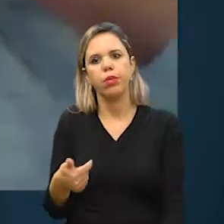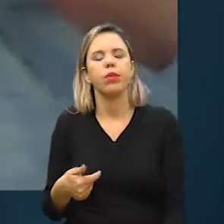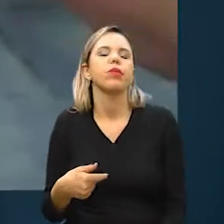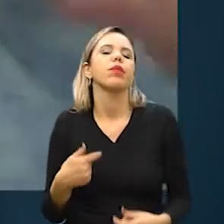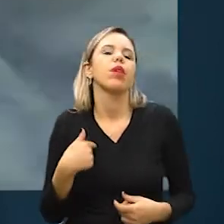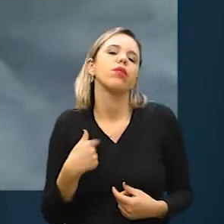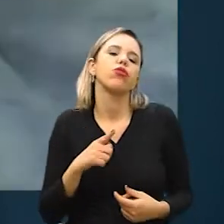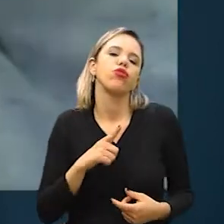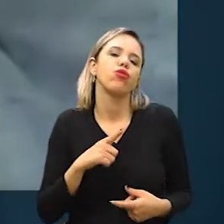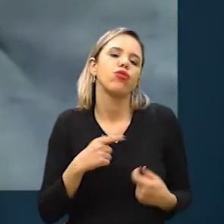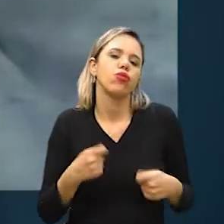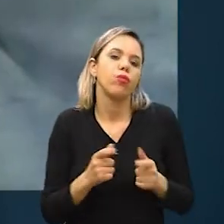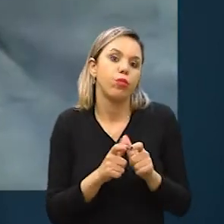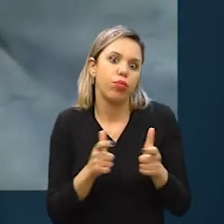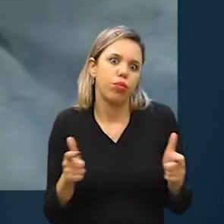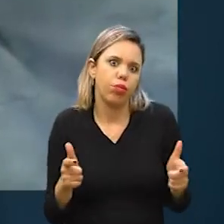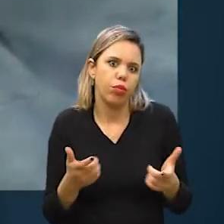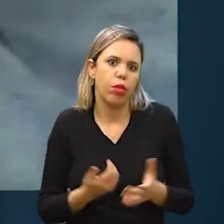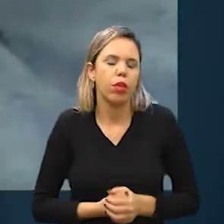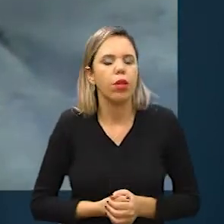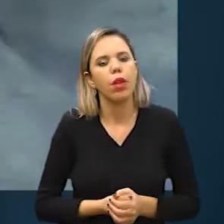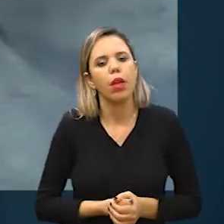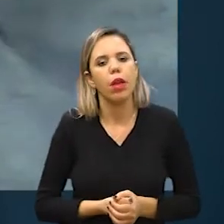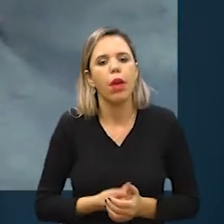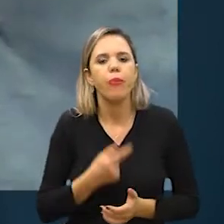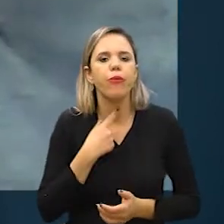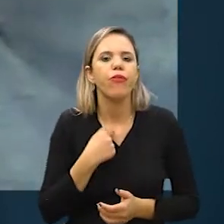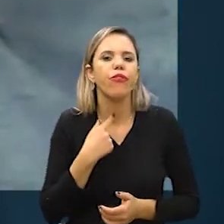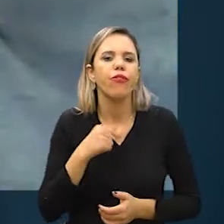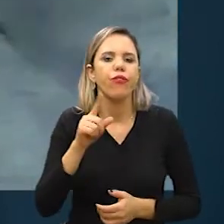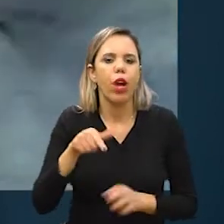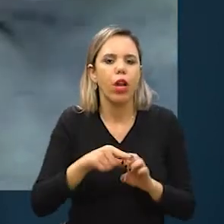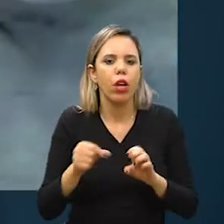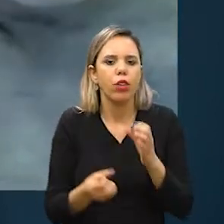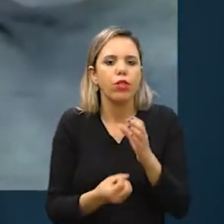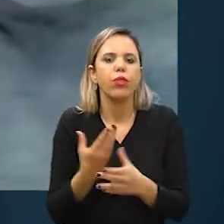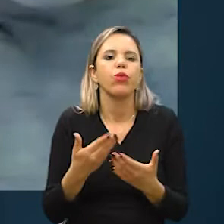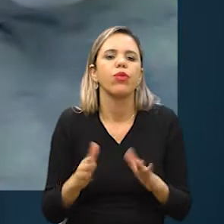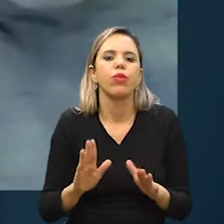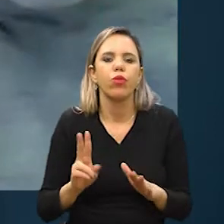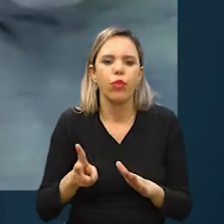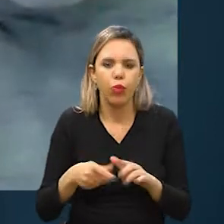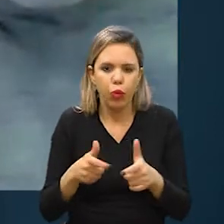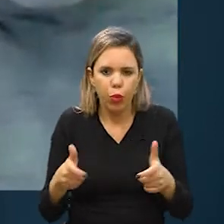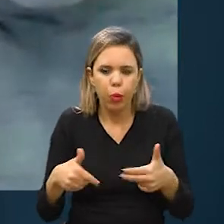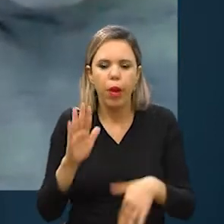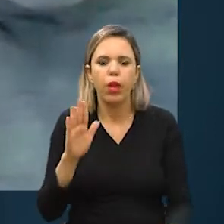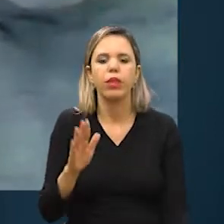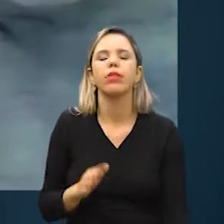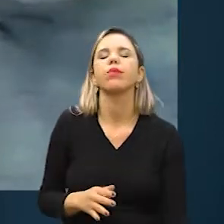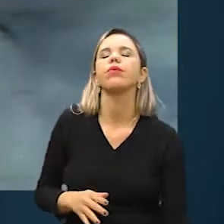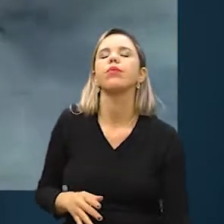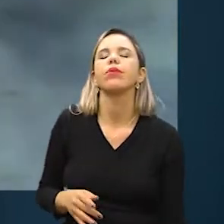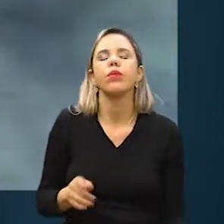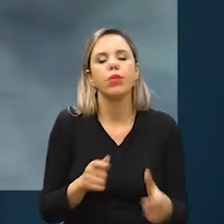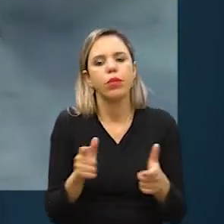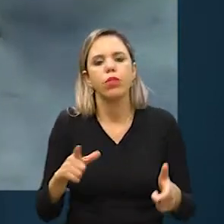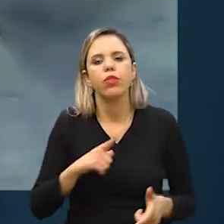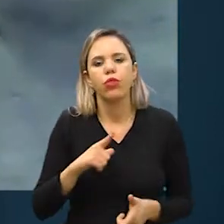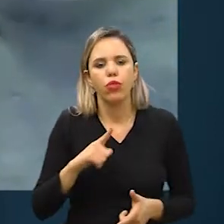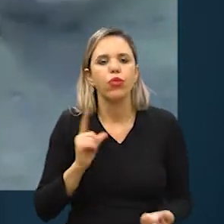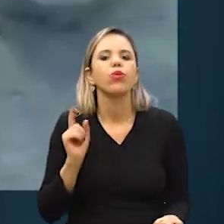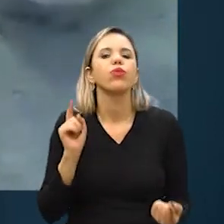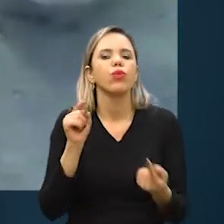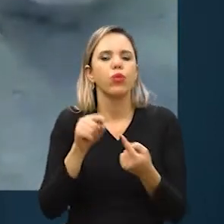E aí a necessidade aumentou. A minha vontade de empreender cada vez mais aumentou, porque